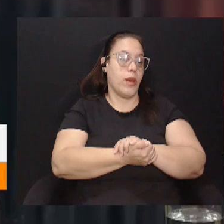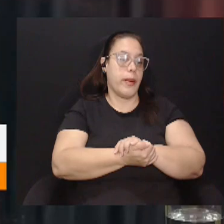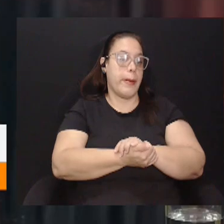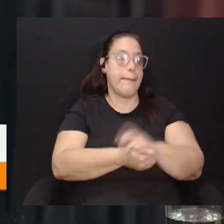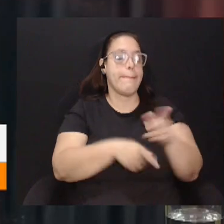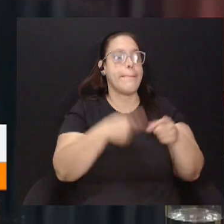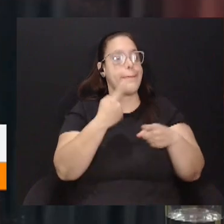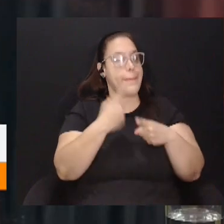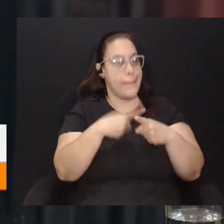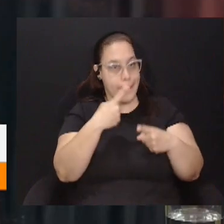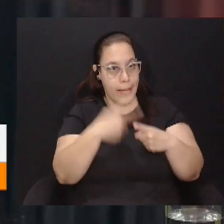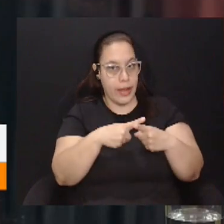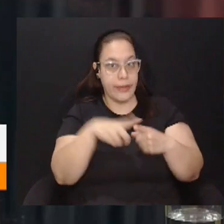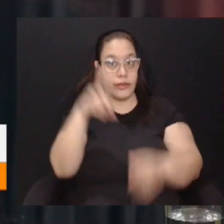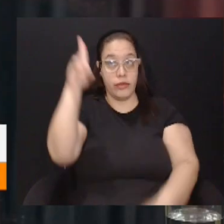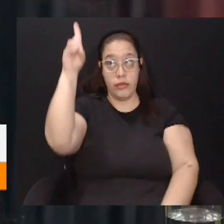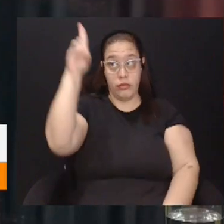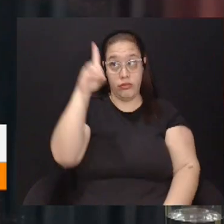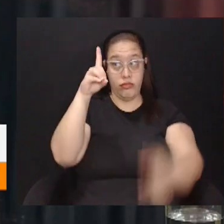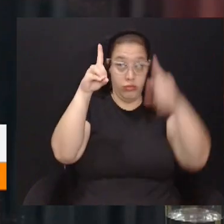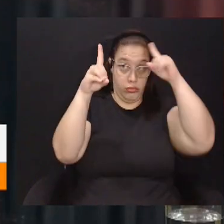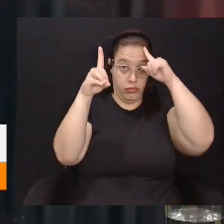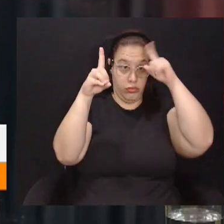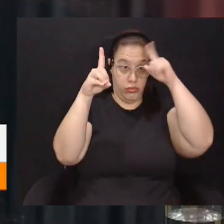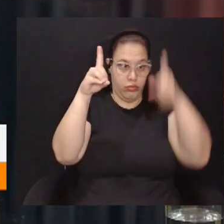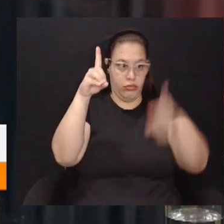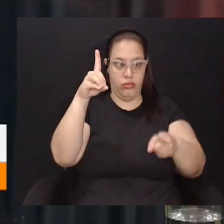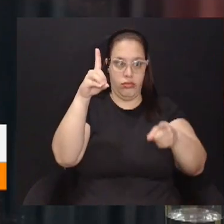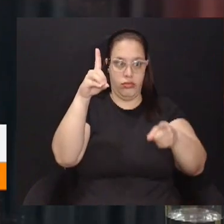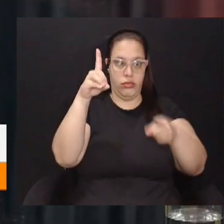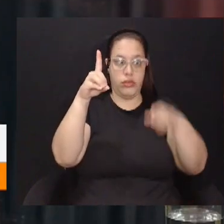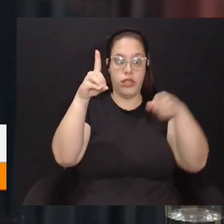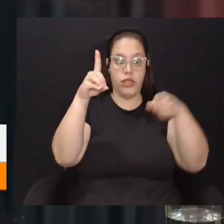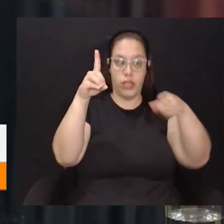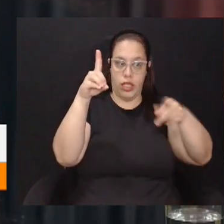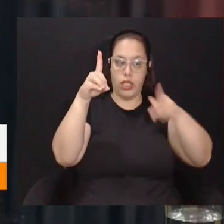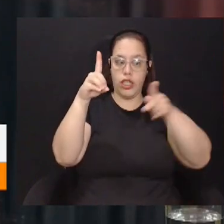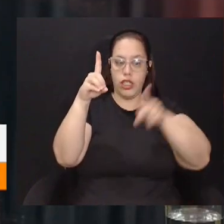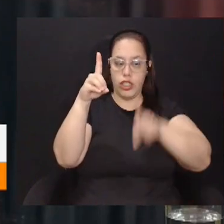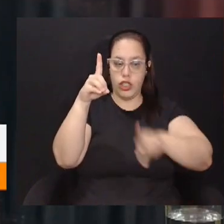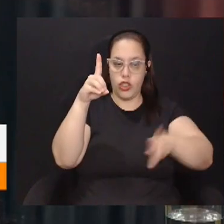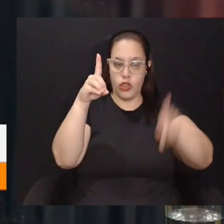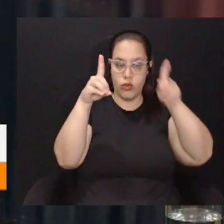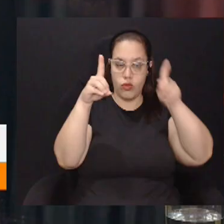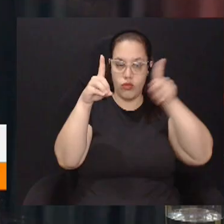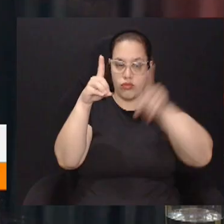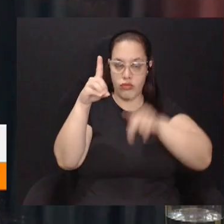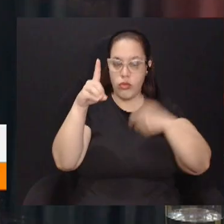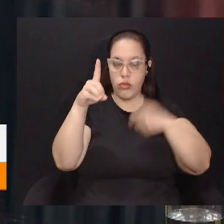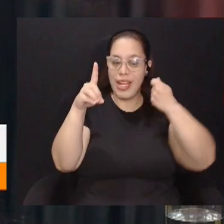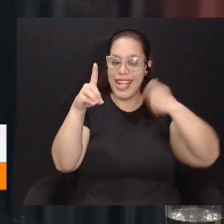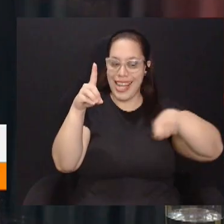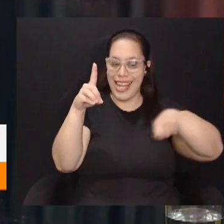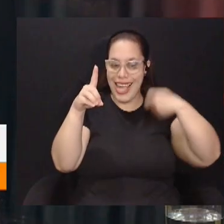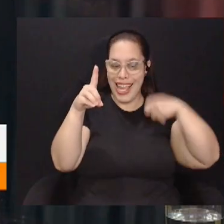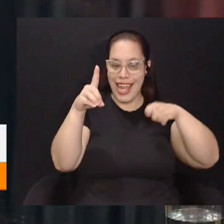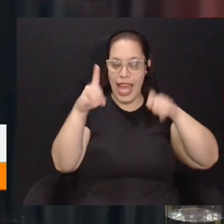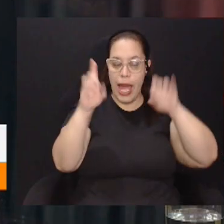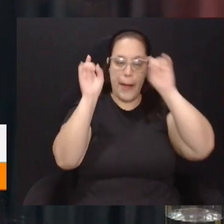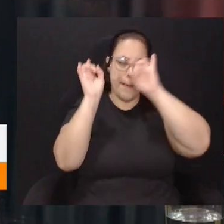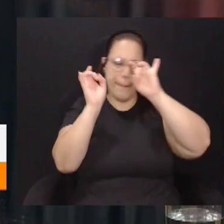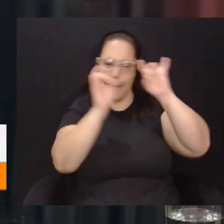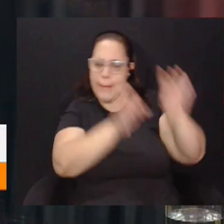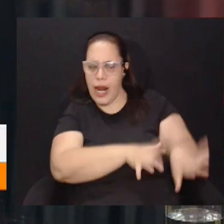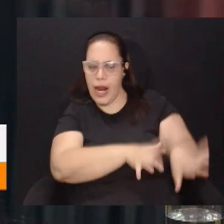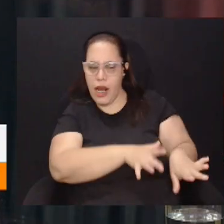Deus teria determinado que este povo, né, deveria abandonar o Egito depois de 400 anos vivendo